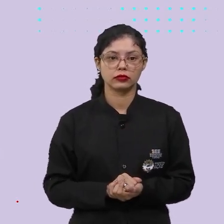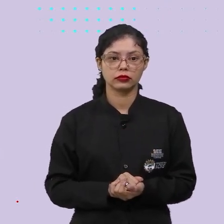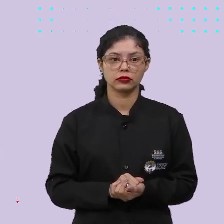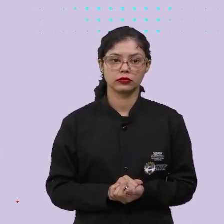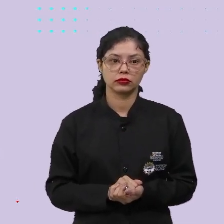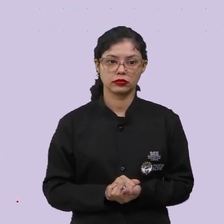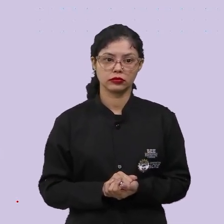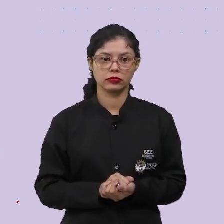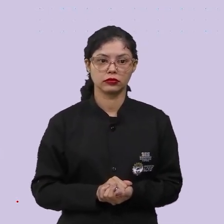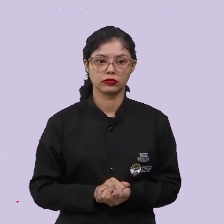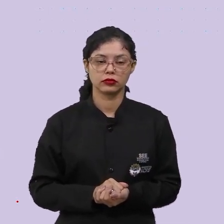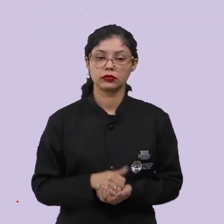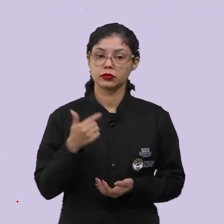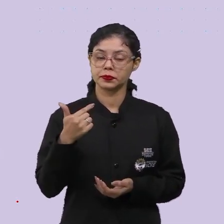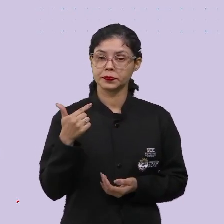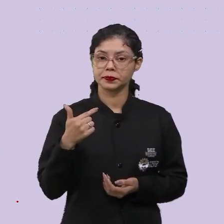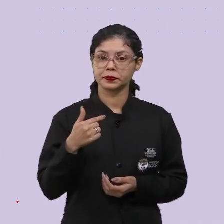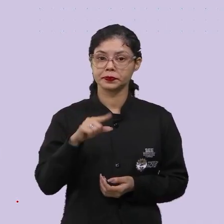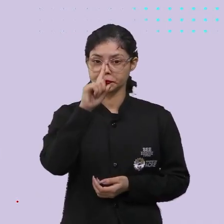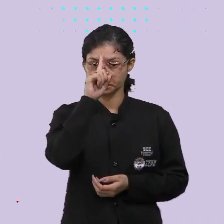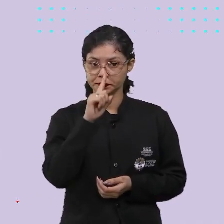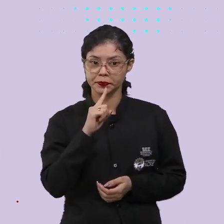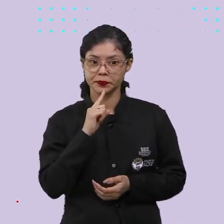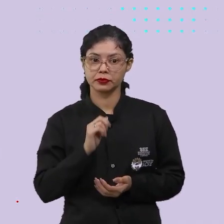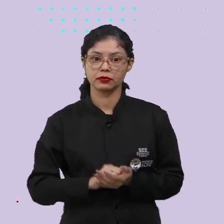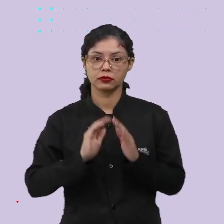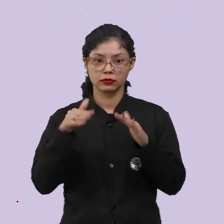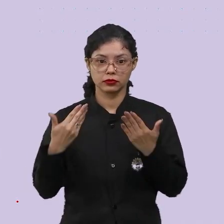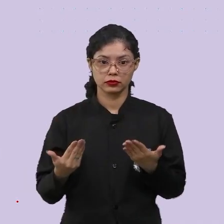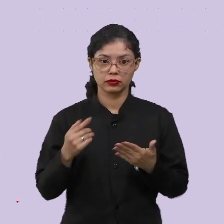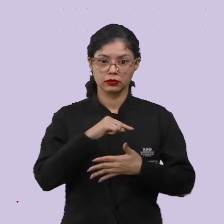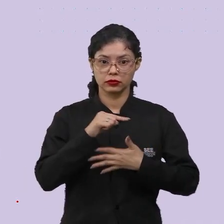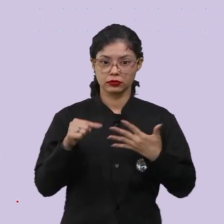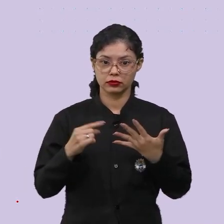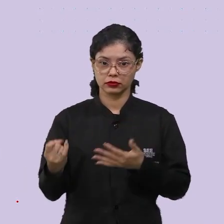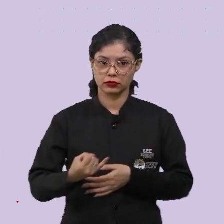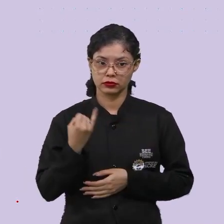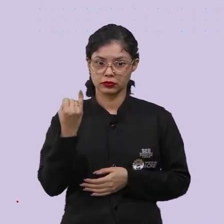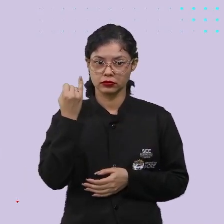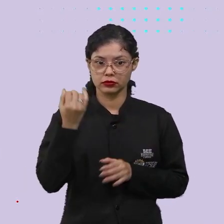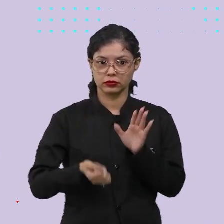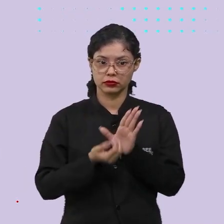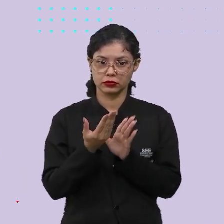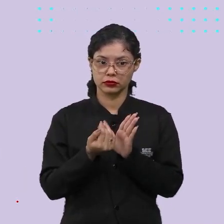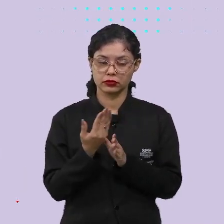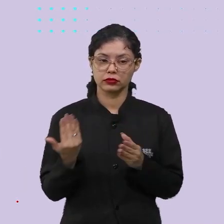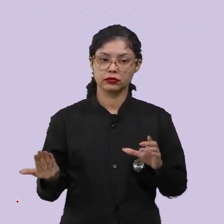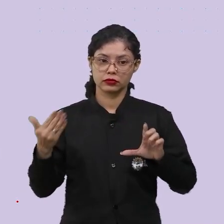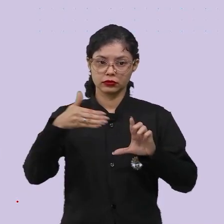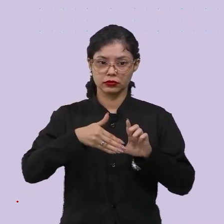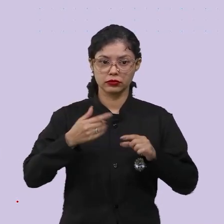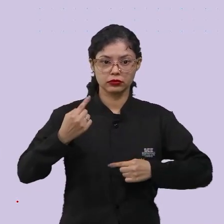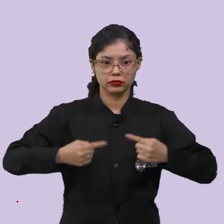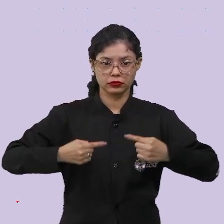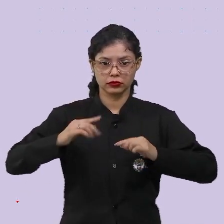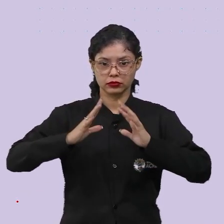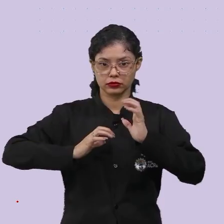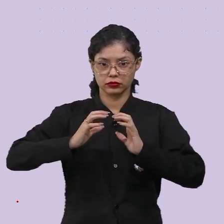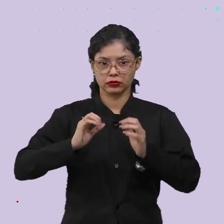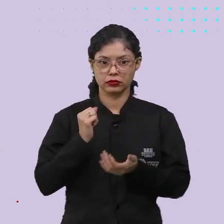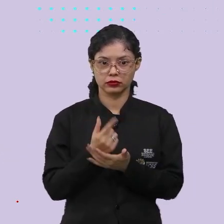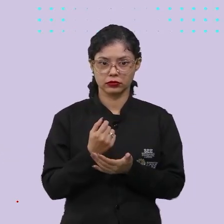a pergunta é a seguinte: segundo a imagem, quais são os principais recursos que geram conflitos de